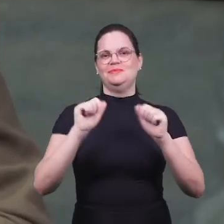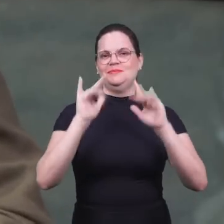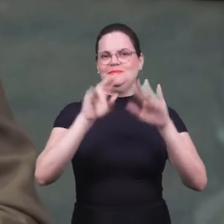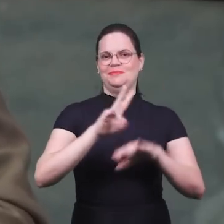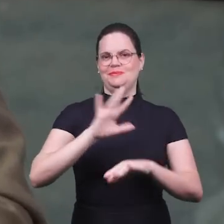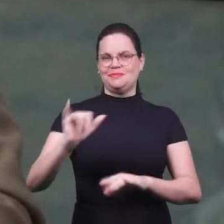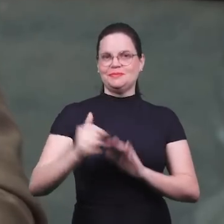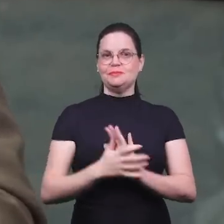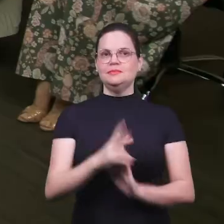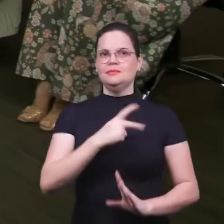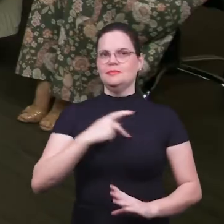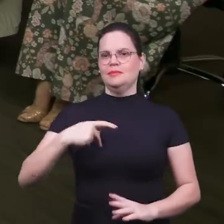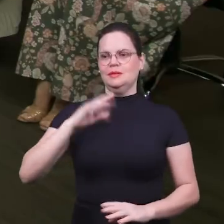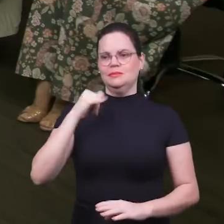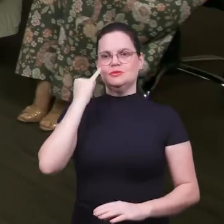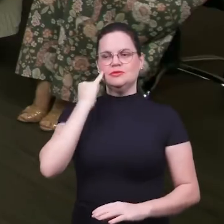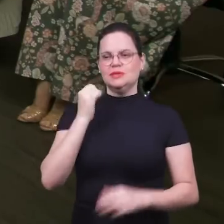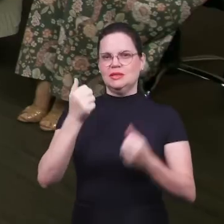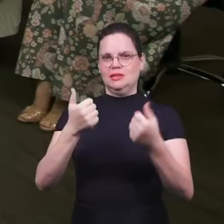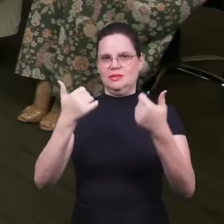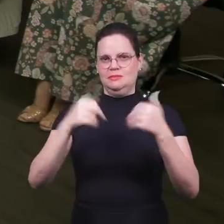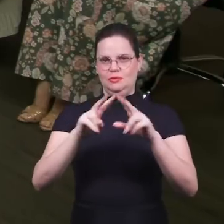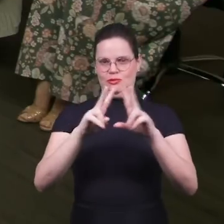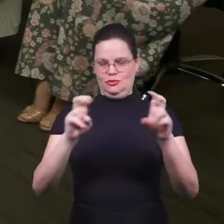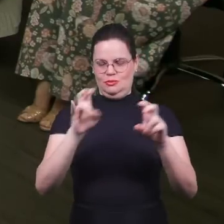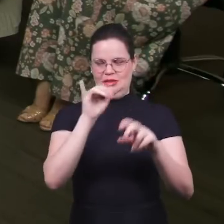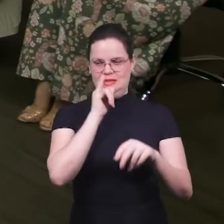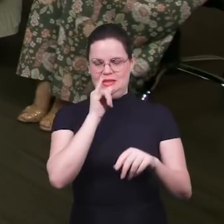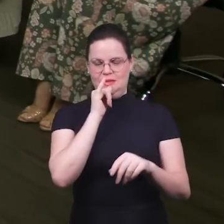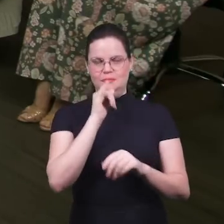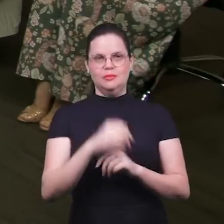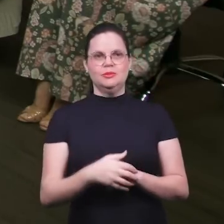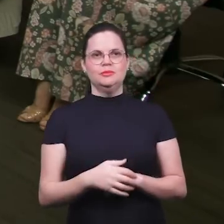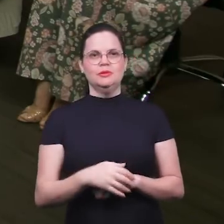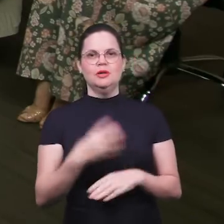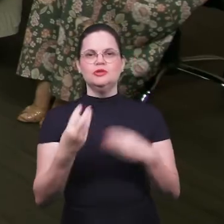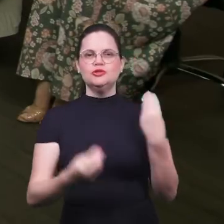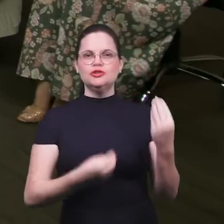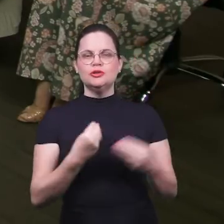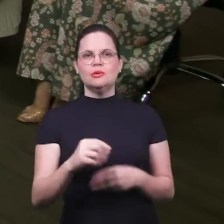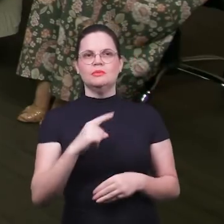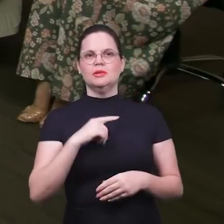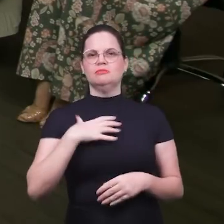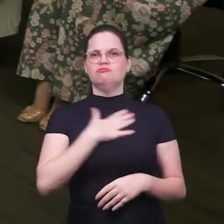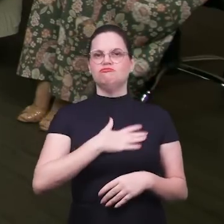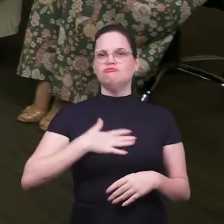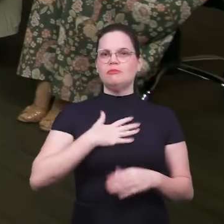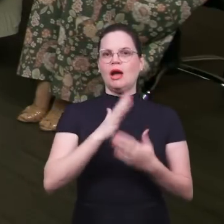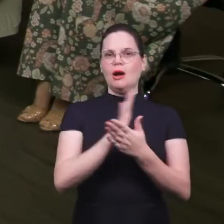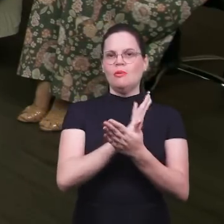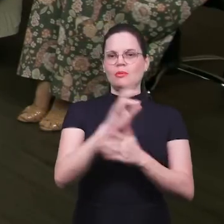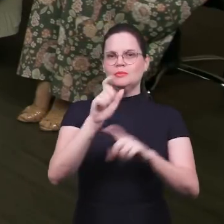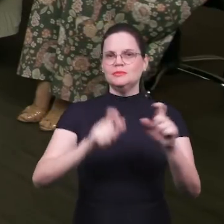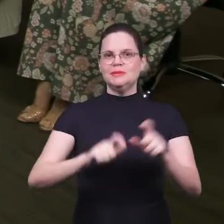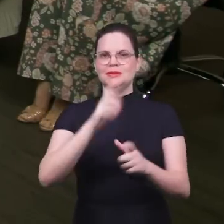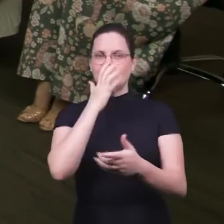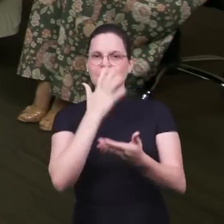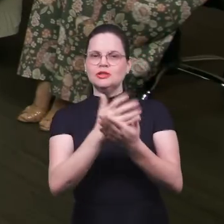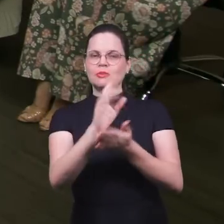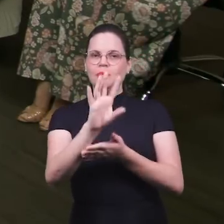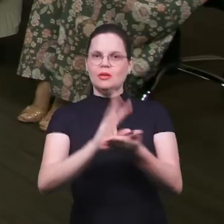Josias, se você me permite, você falou a respeito de exemplo, né? De inspirações que a gente pode ter. E